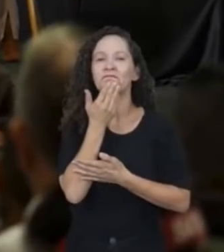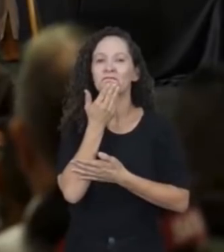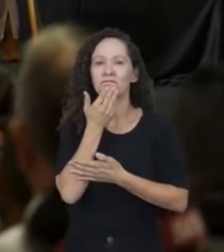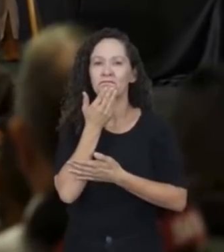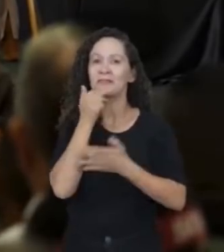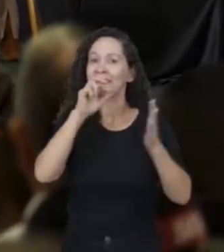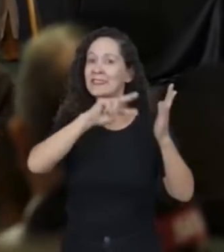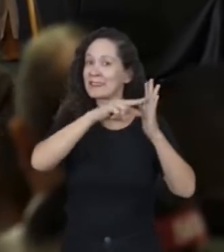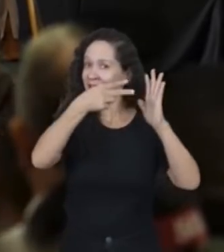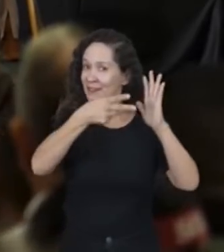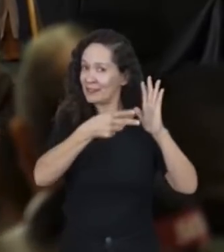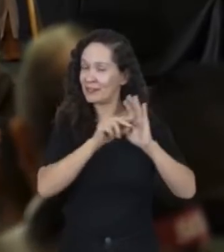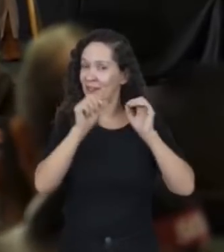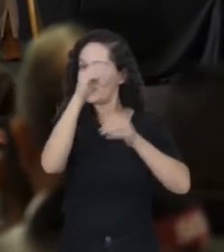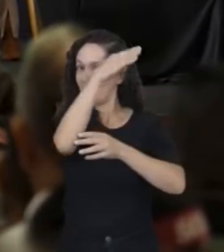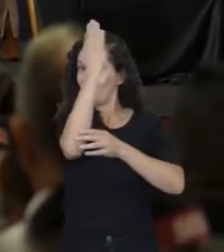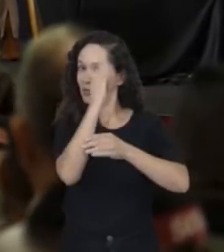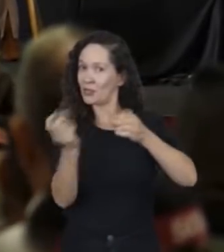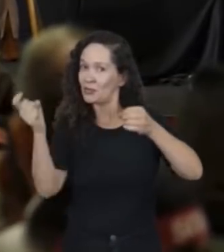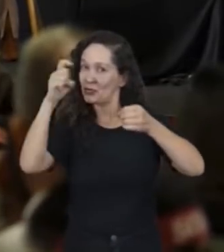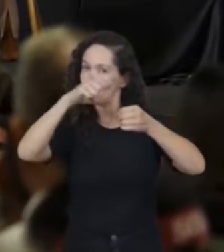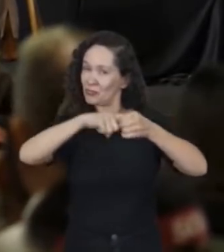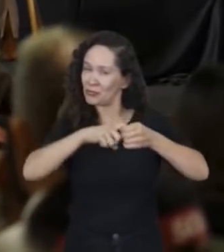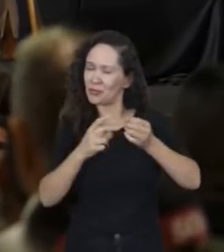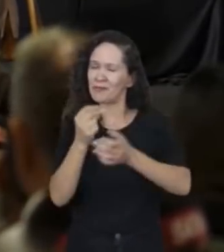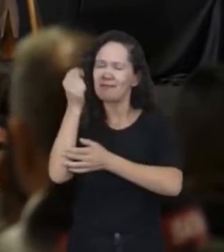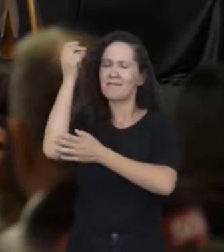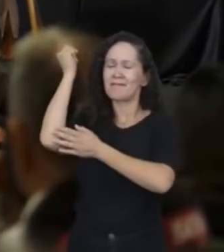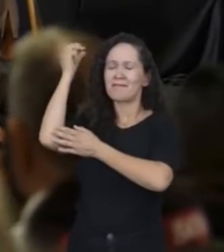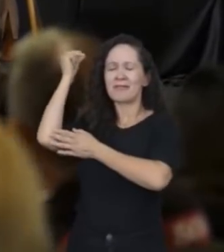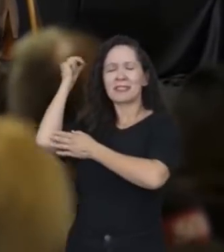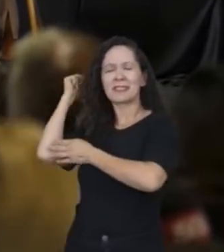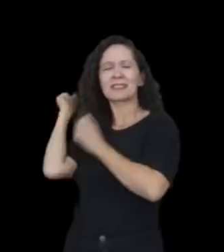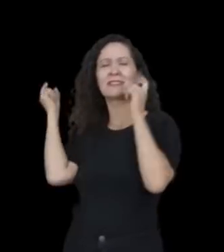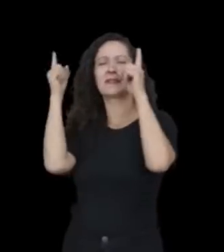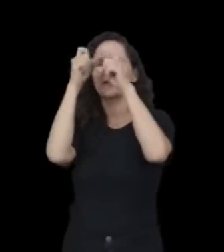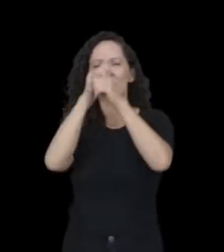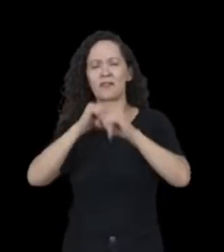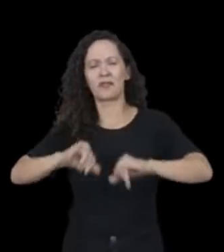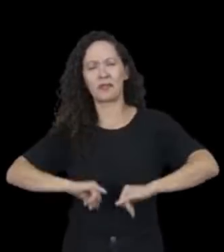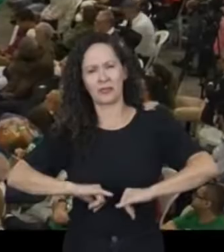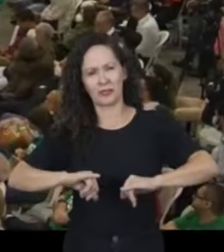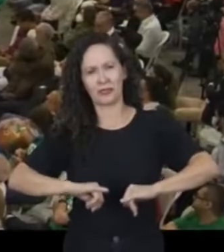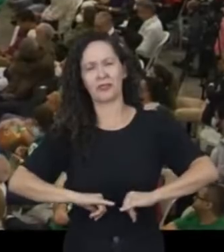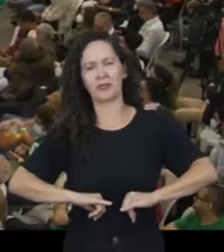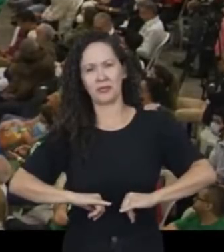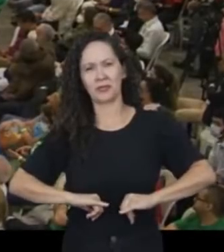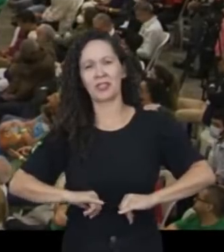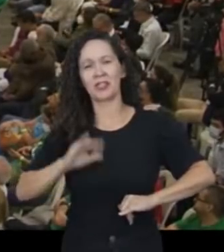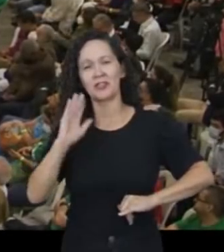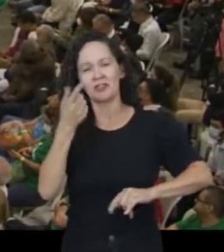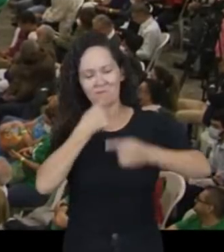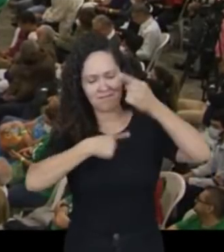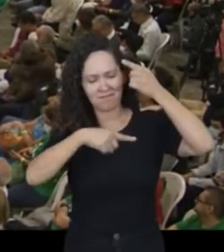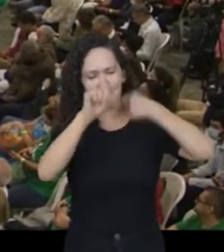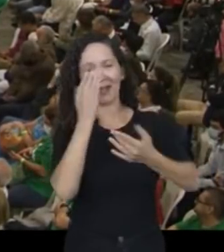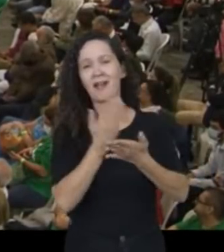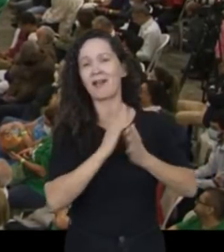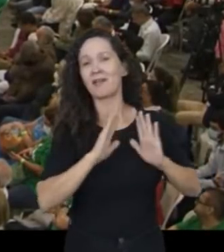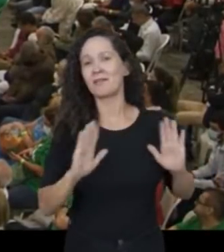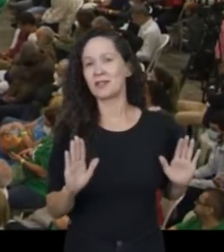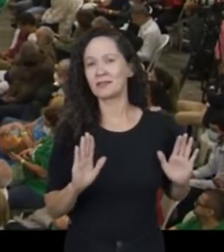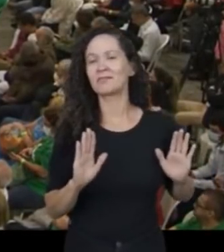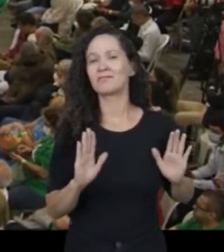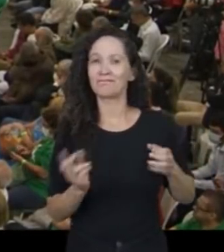e o Brasil voltou um passado Sombrio que a veia superada É para quando